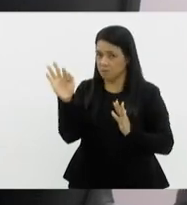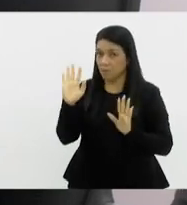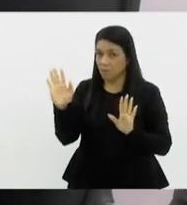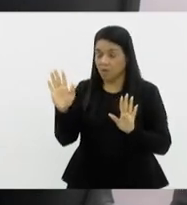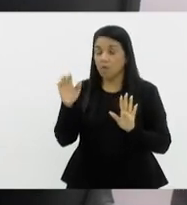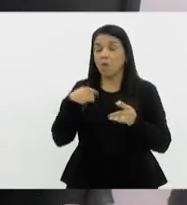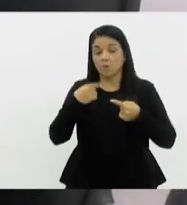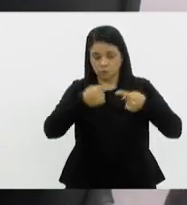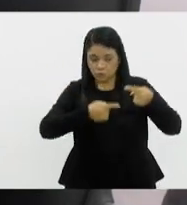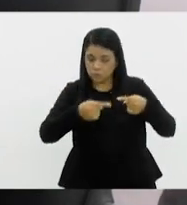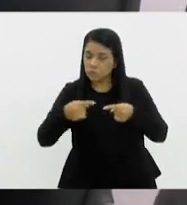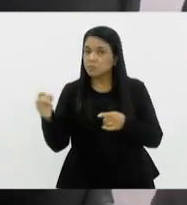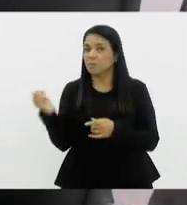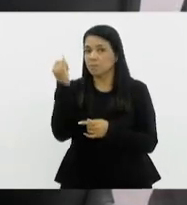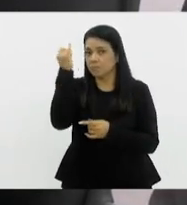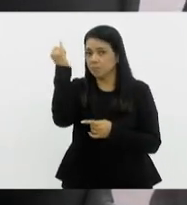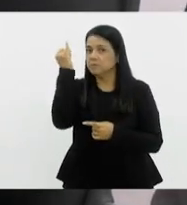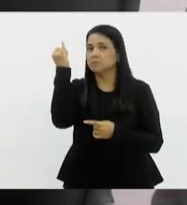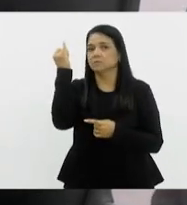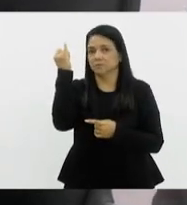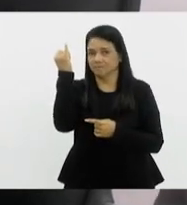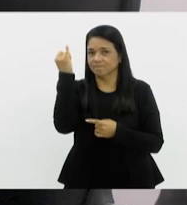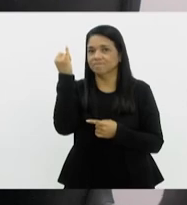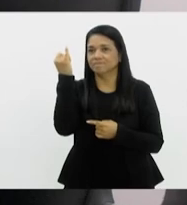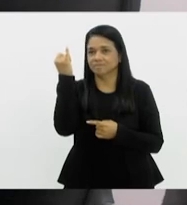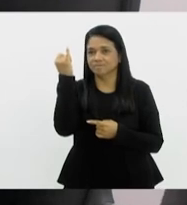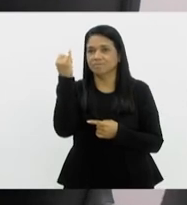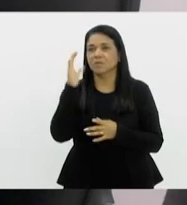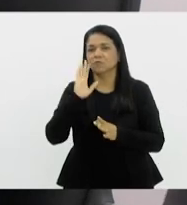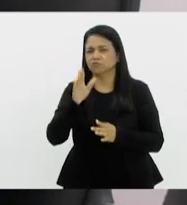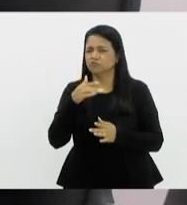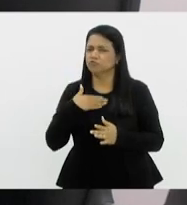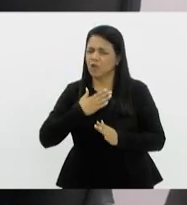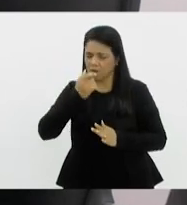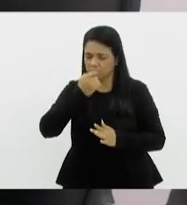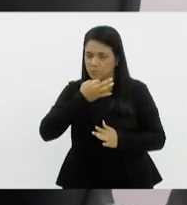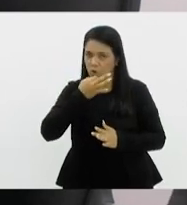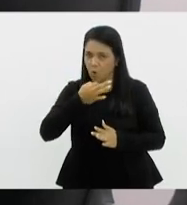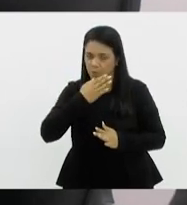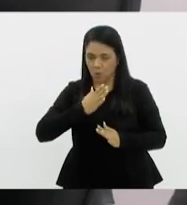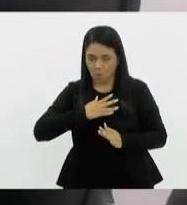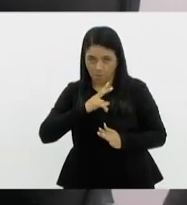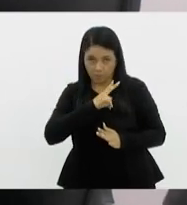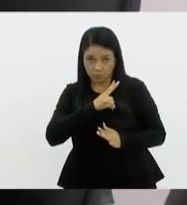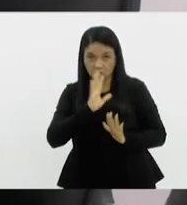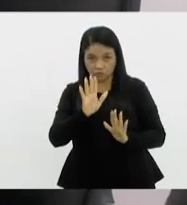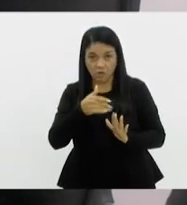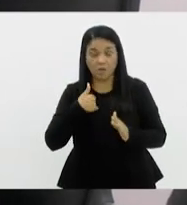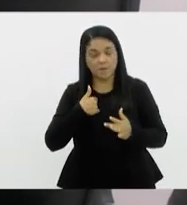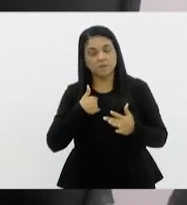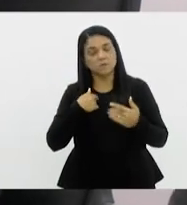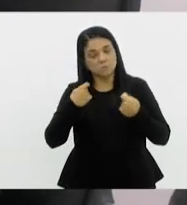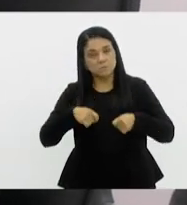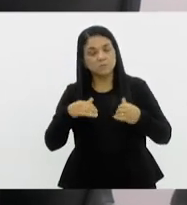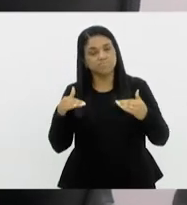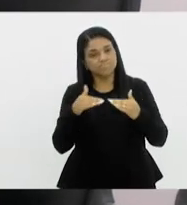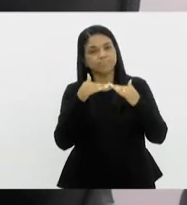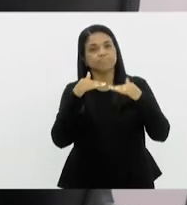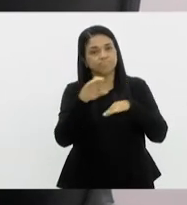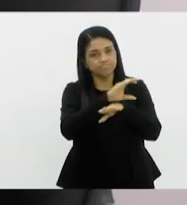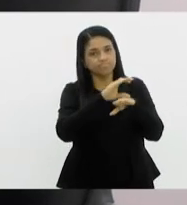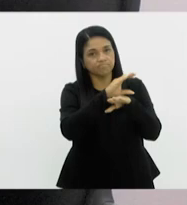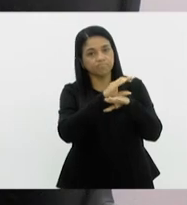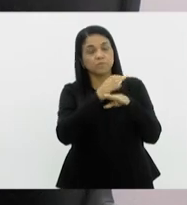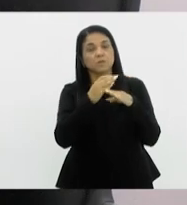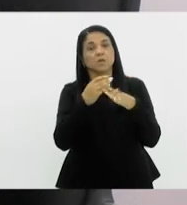uma discussão importante da gente enfrentar, embora eu já tenha o meu convencimento, mas é uma discussão importante sobre o tema constitucional da gente enfrentar. Então, o projeto com